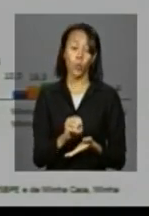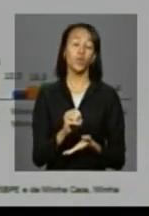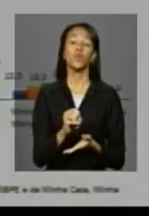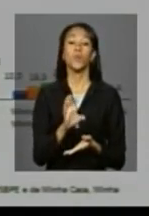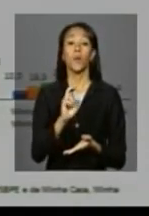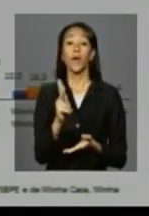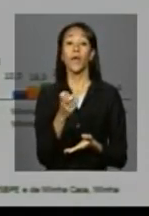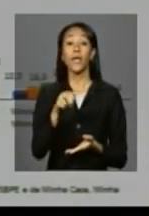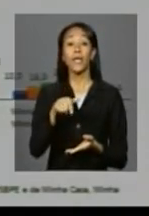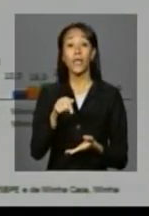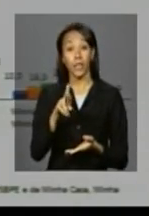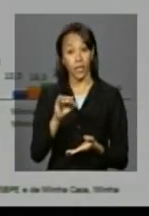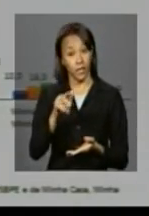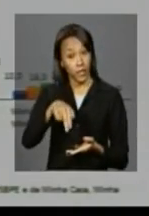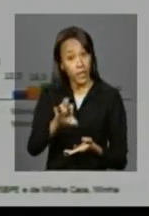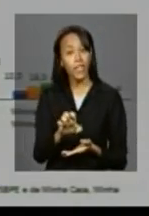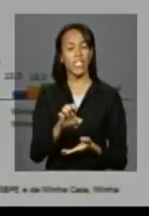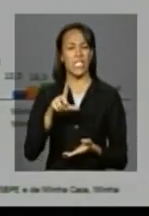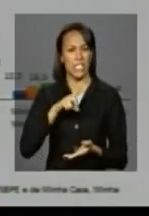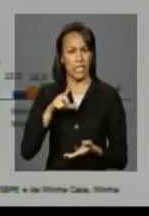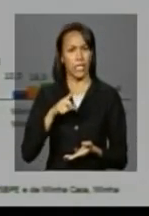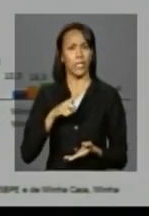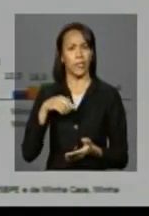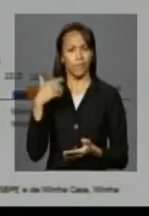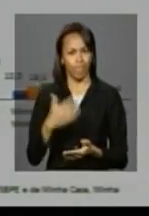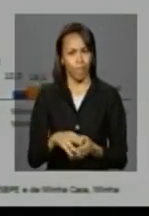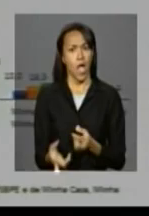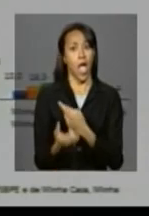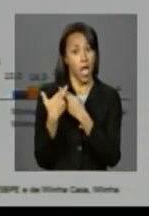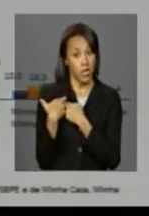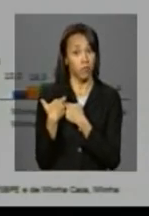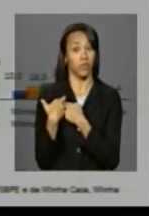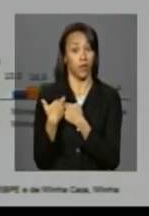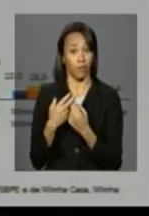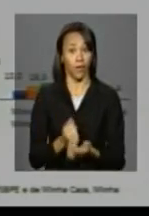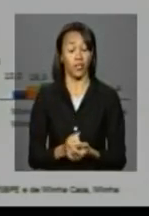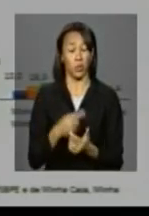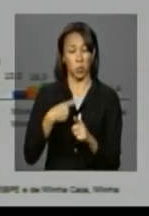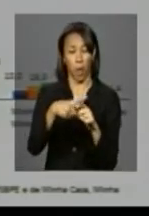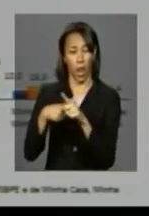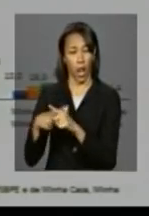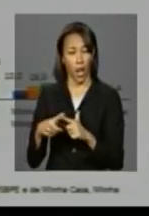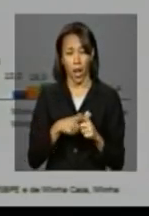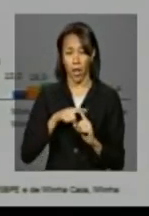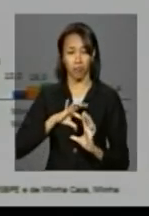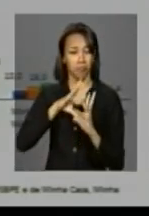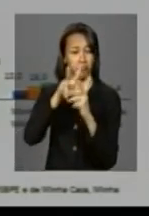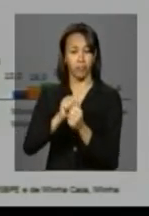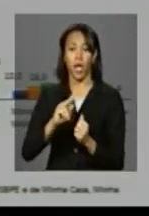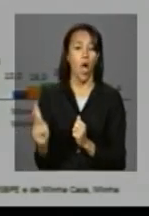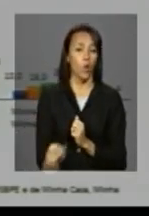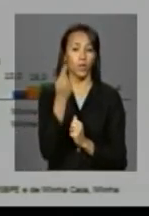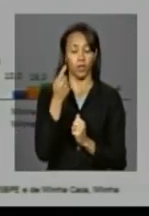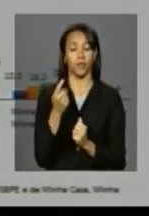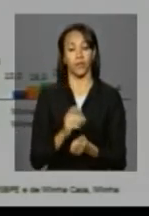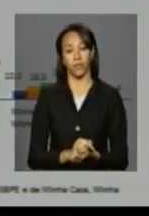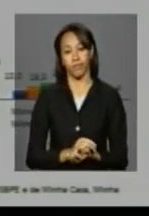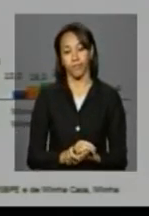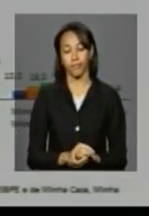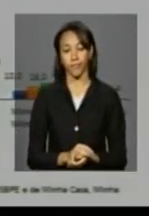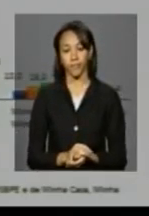tem um papel importante de enfrentar os efeitos da situação internacional adversa.